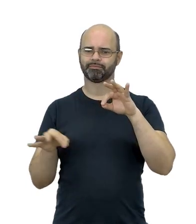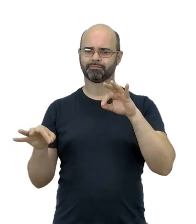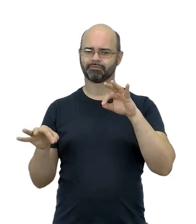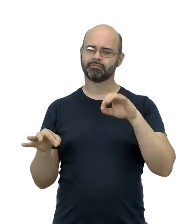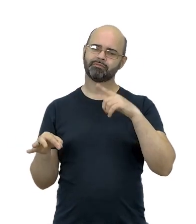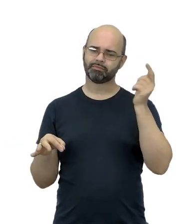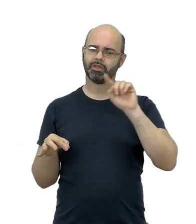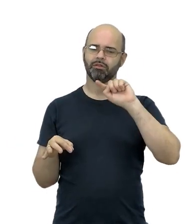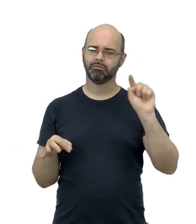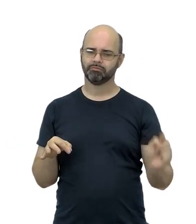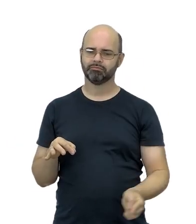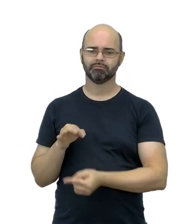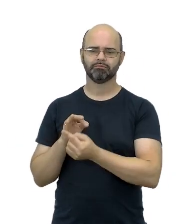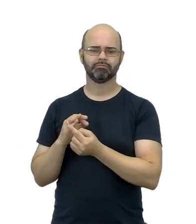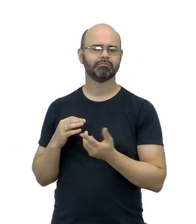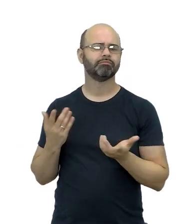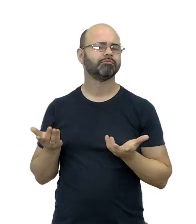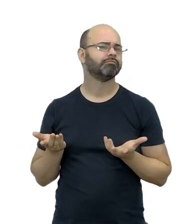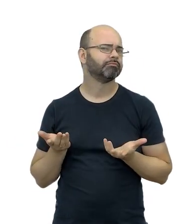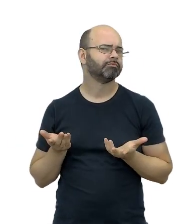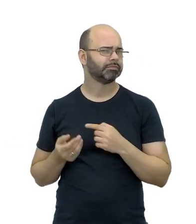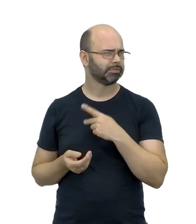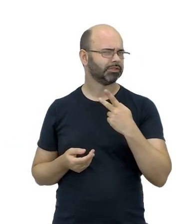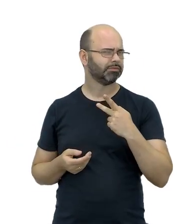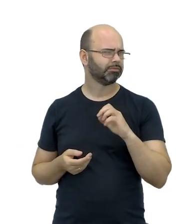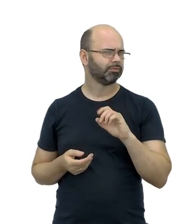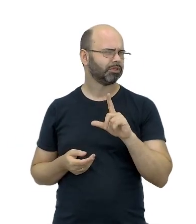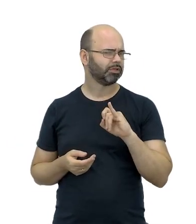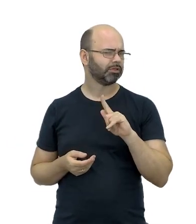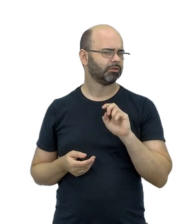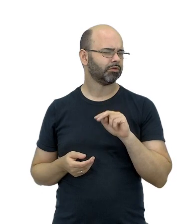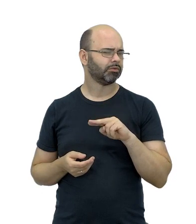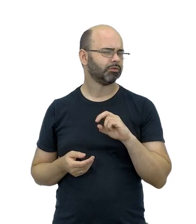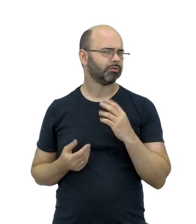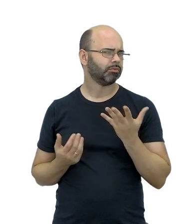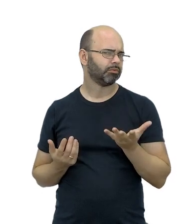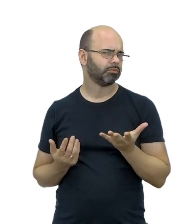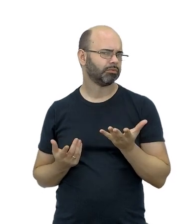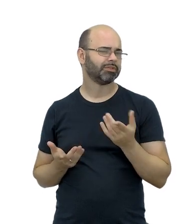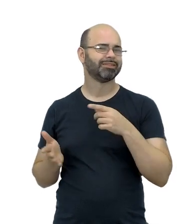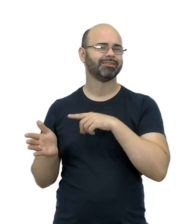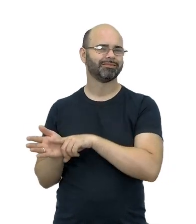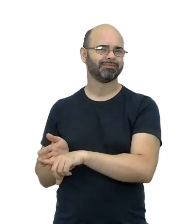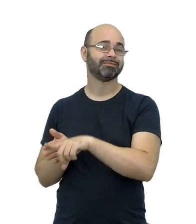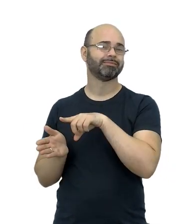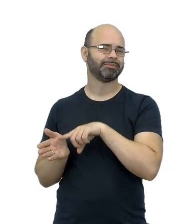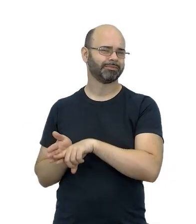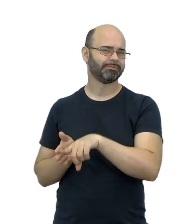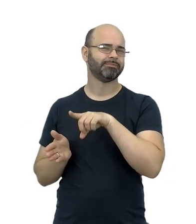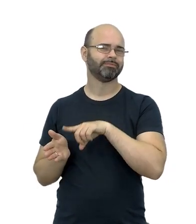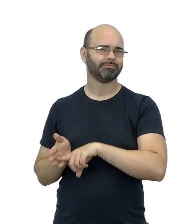parte que tem linha reta. Será que, então, ela é um polígono, né? Então, essas perguntas, no fundo, podem suscitar, no